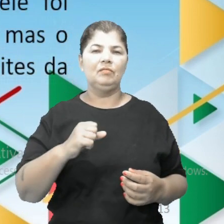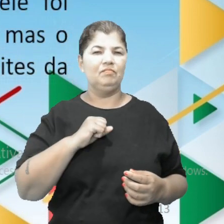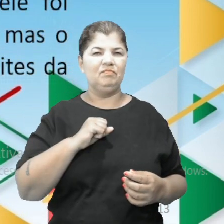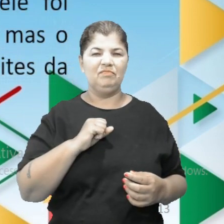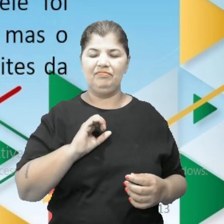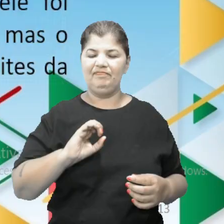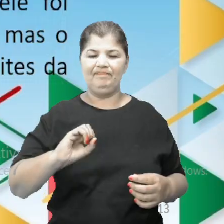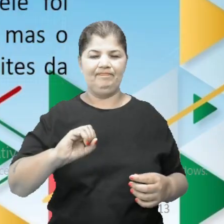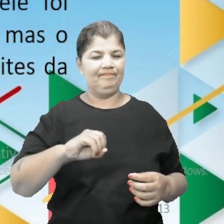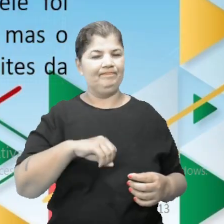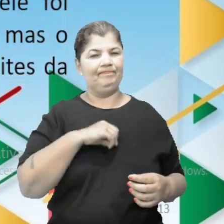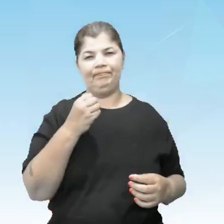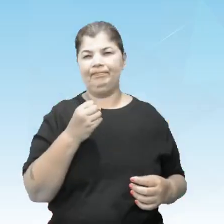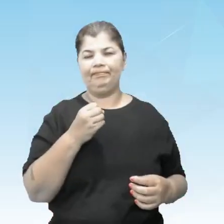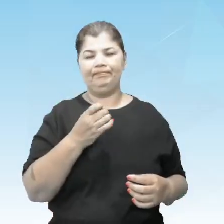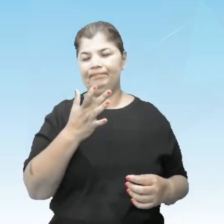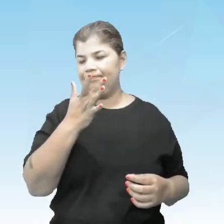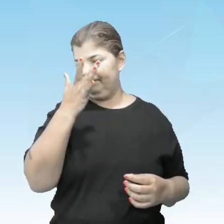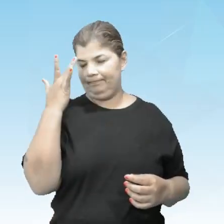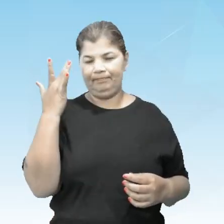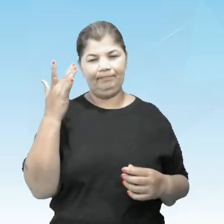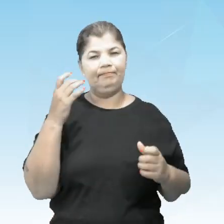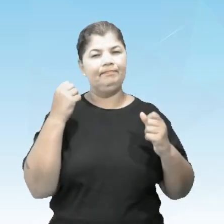a participação de milhares de pessoas,